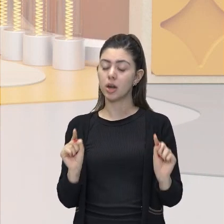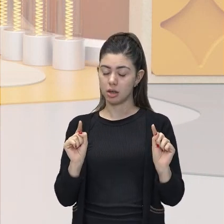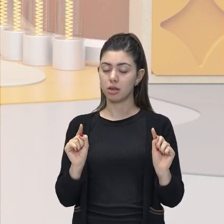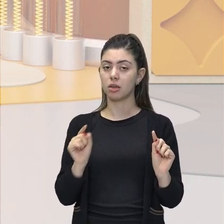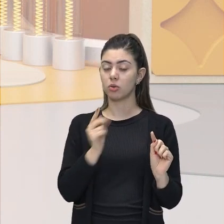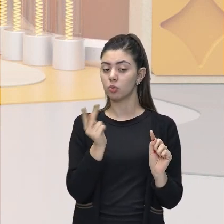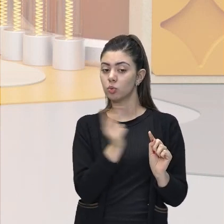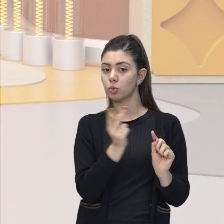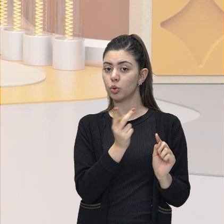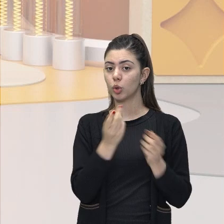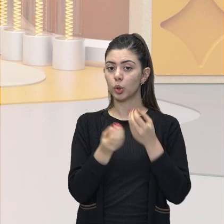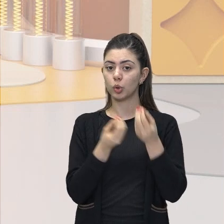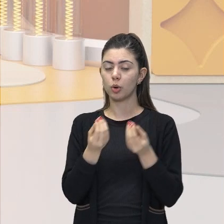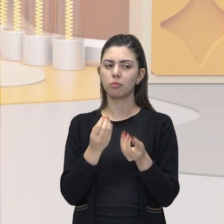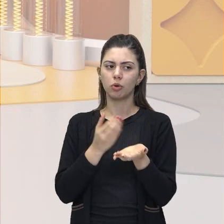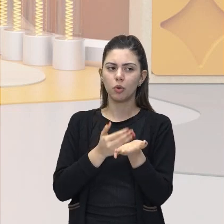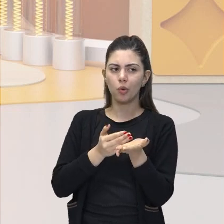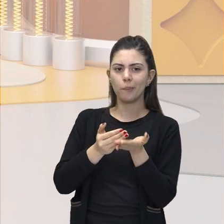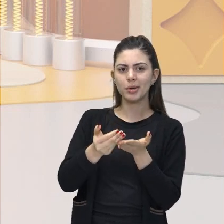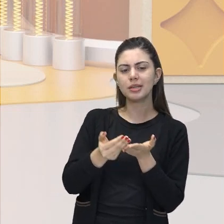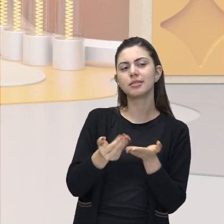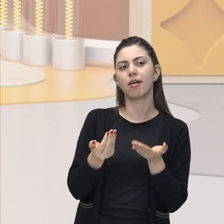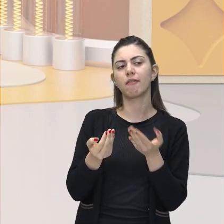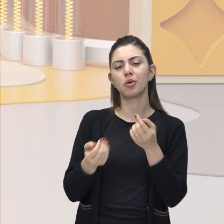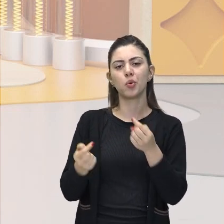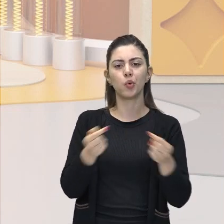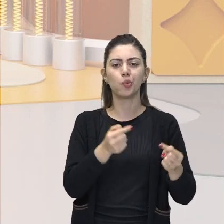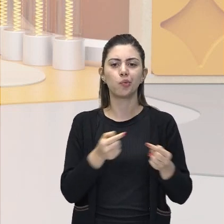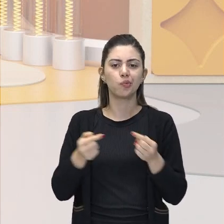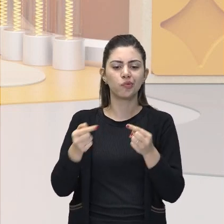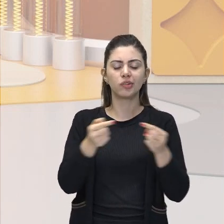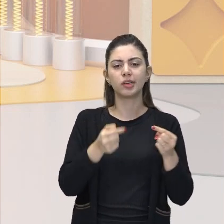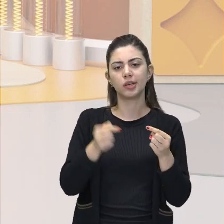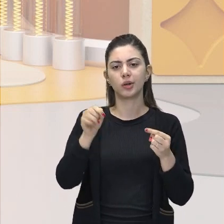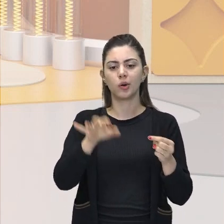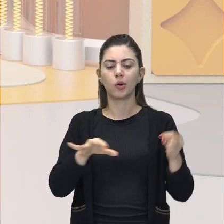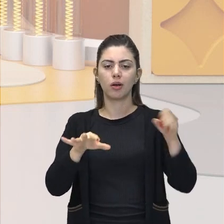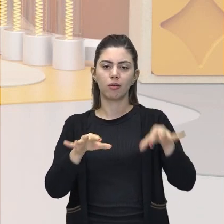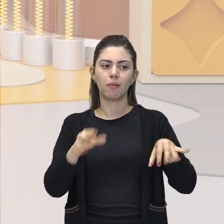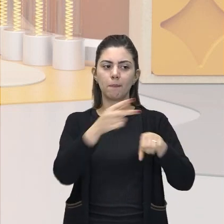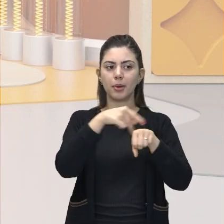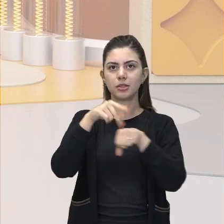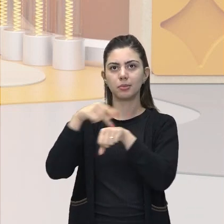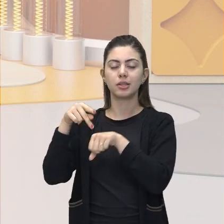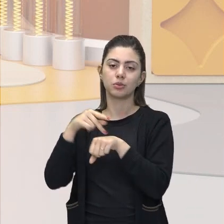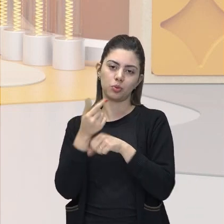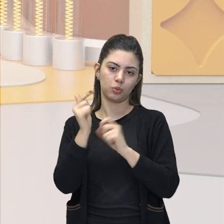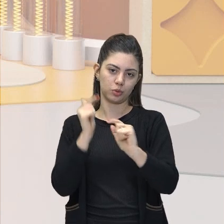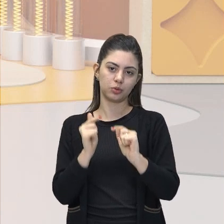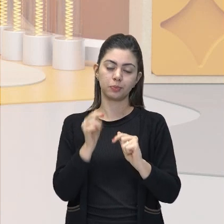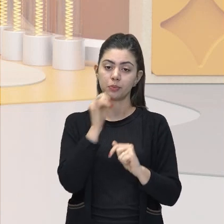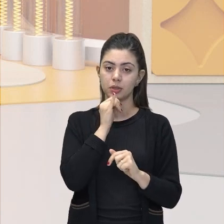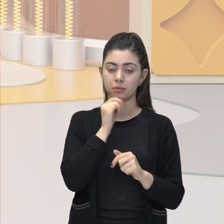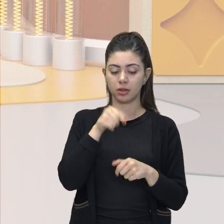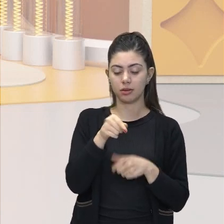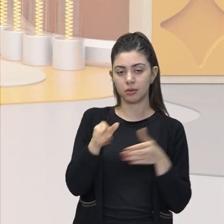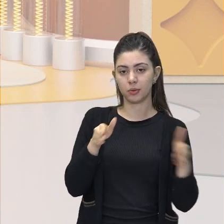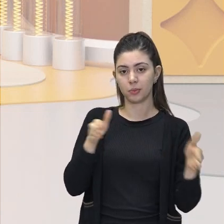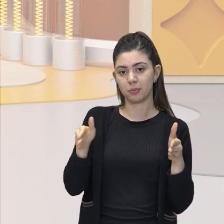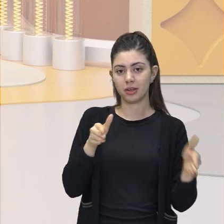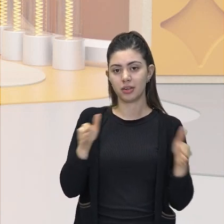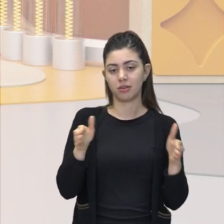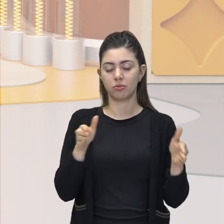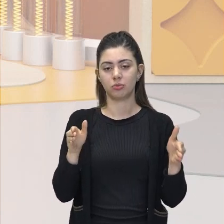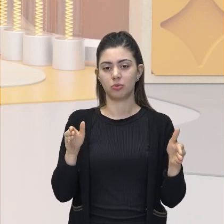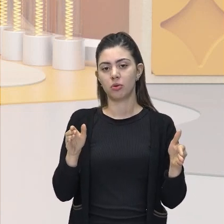financiavam ali os conflitos regionais, os conflitos entre outras nações. Nessa época, não tinha muito o que fazer, tá